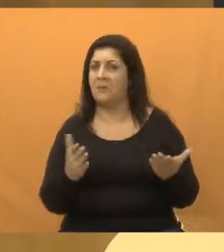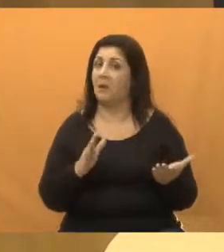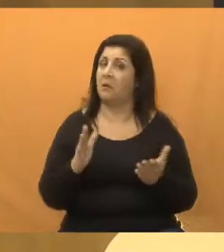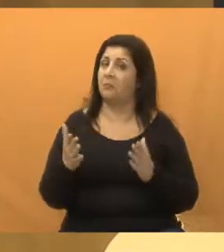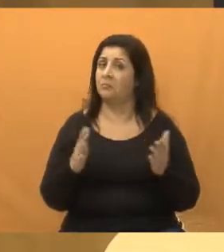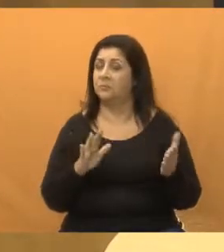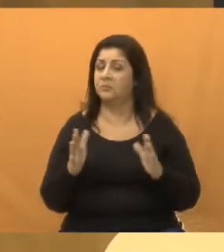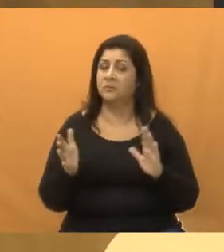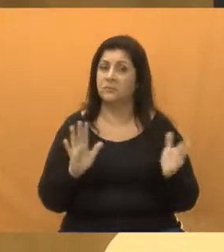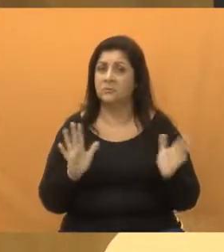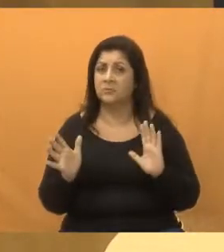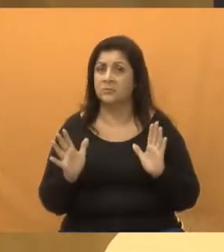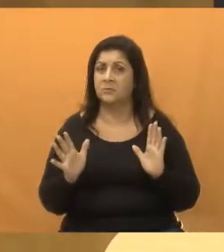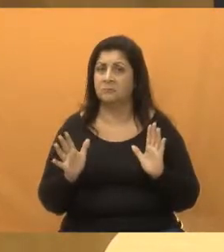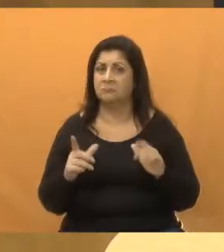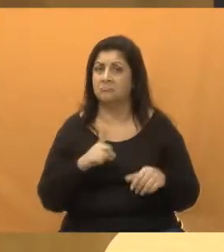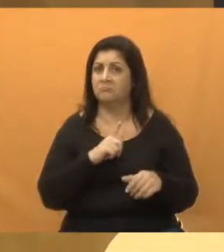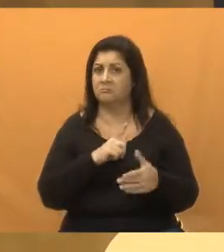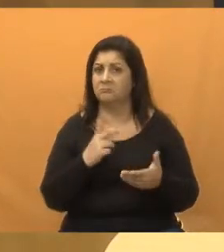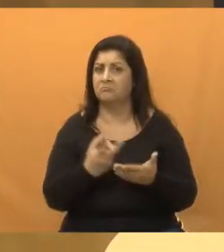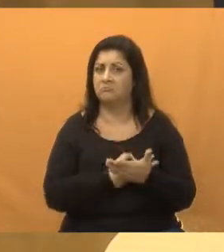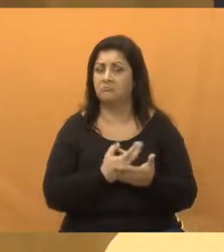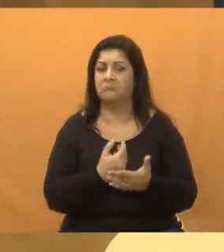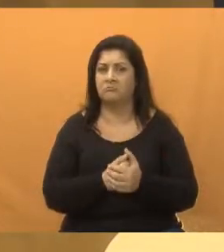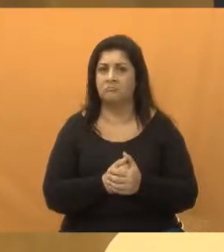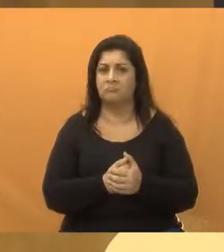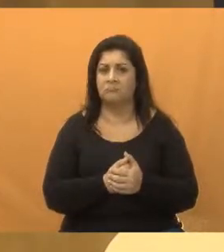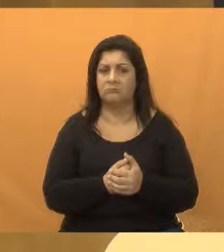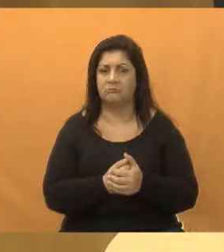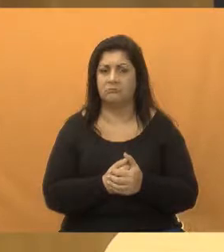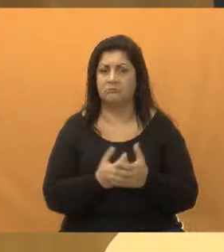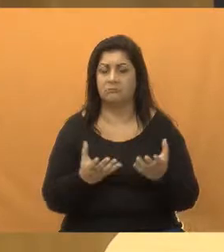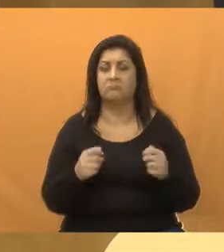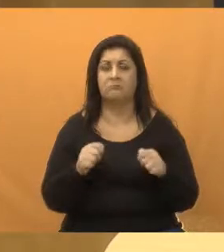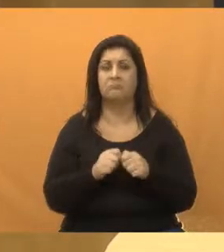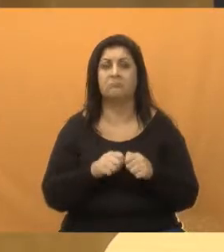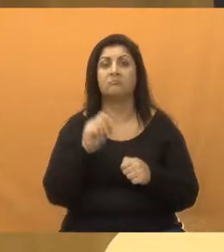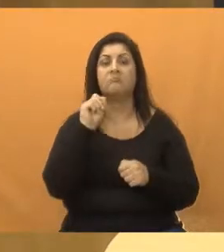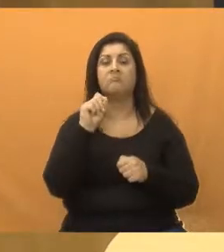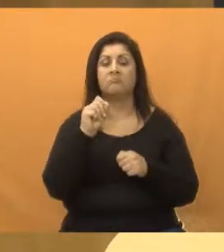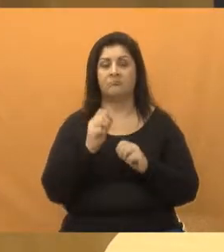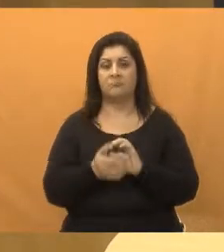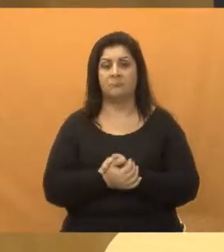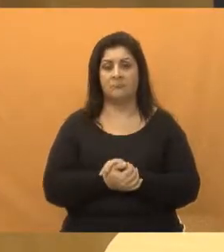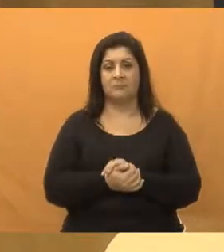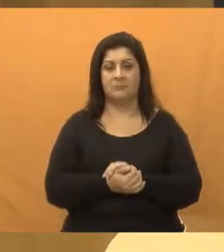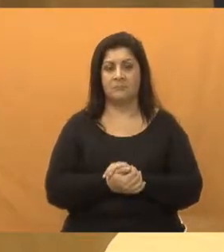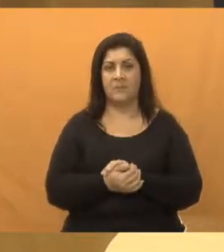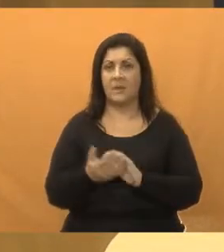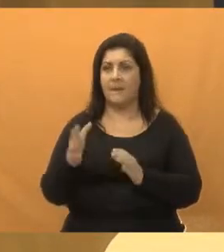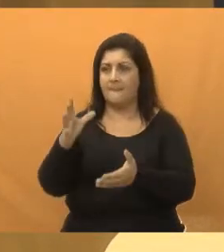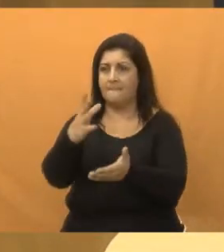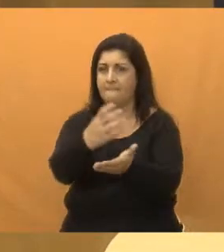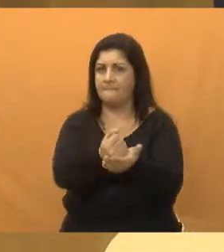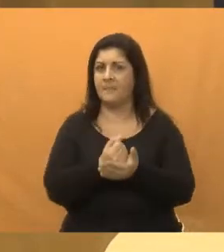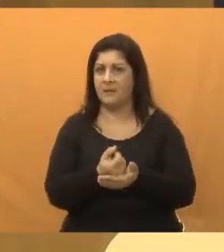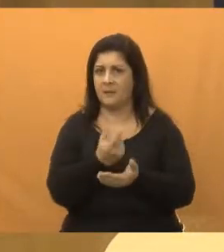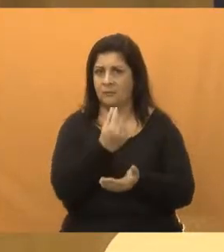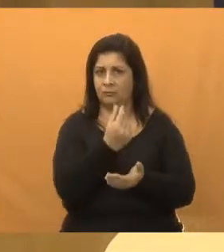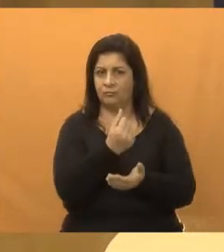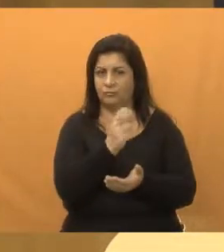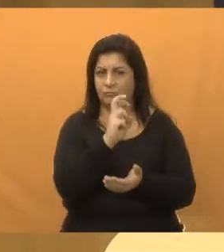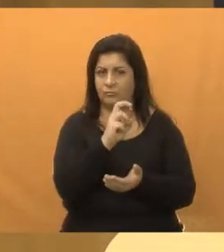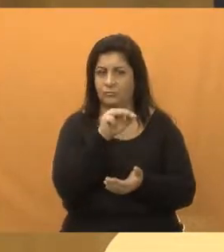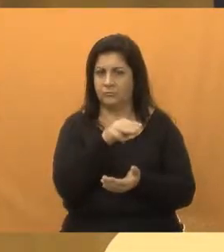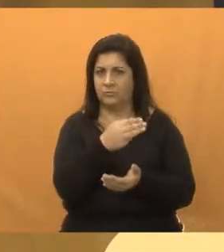lá, deram alguma capotada na curva e estão querendo fazer o quê? Pegar esse dinheiro, que era os 5